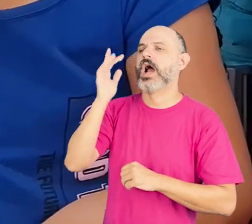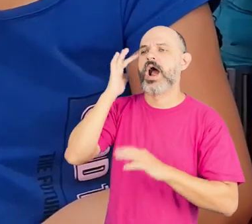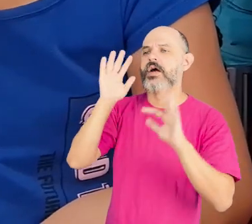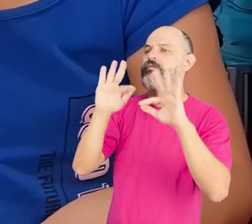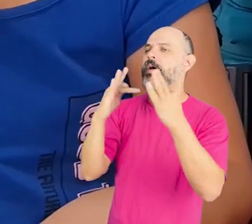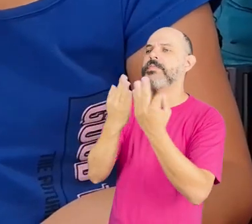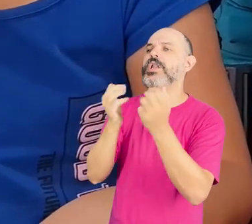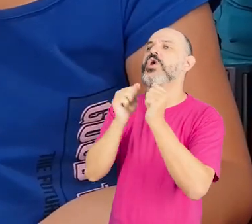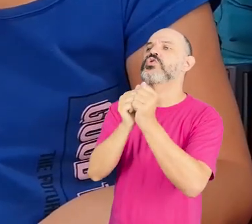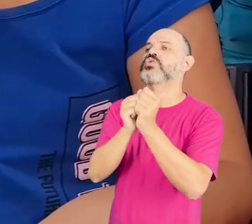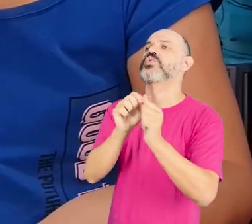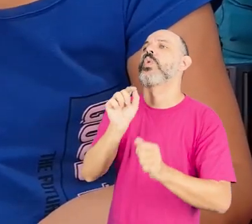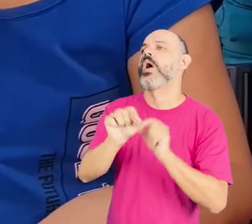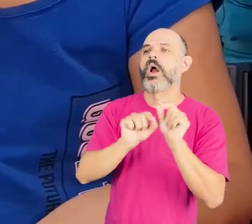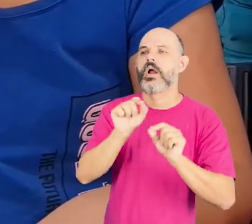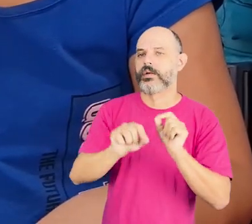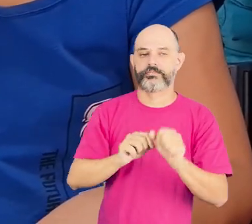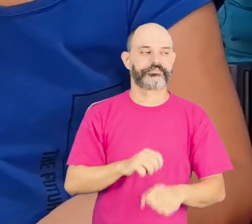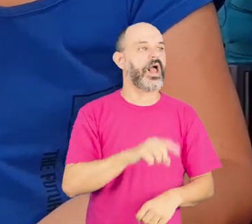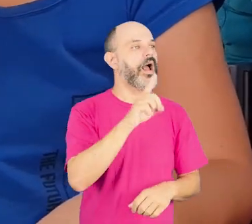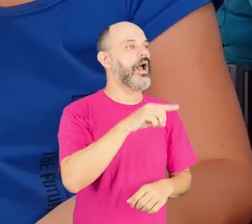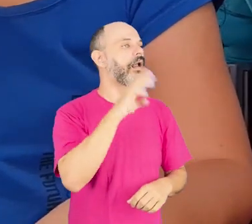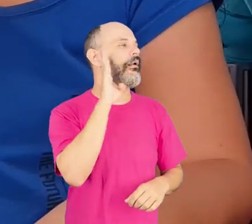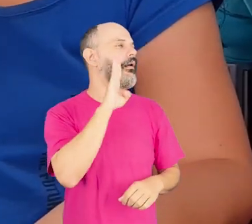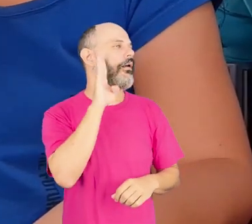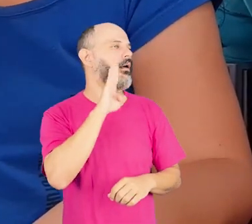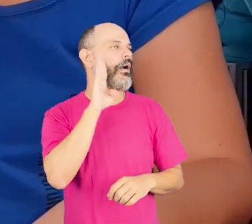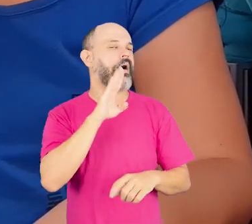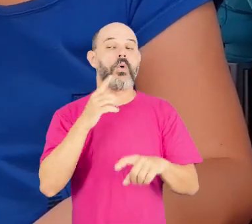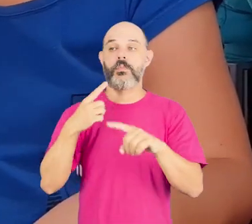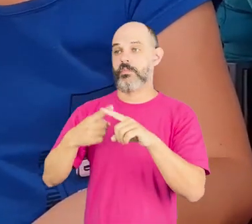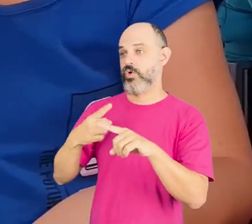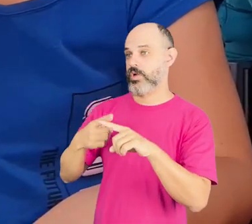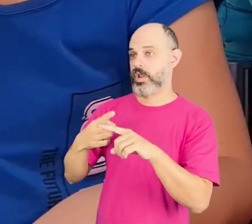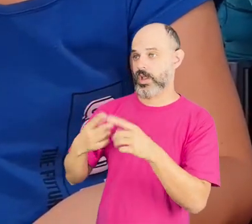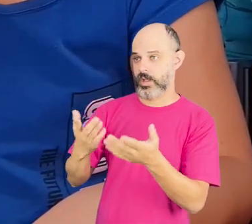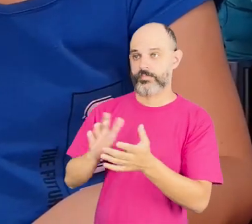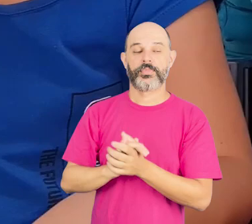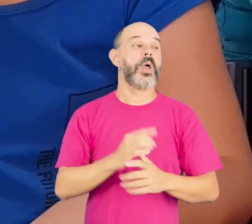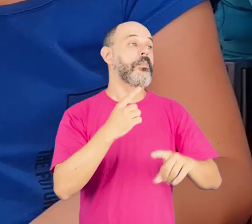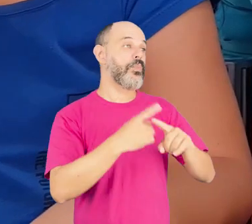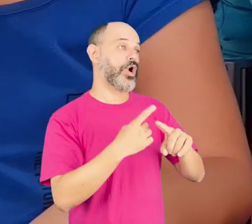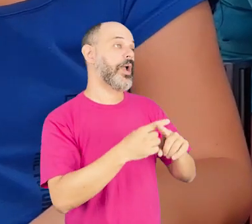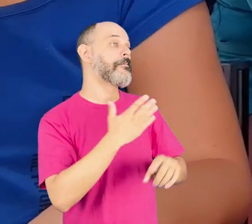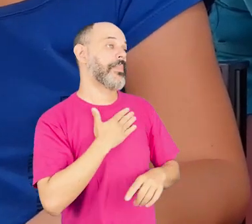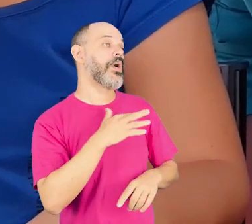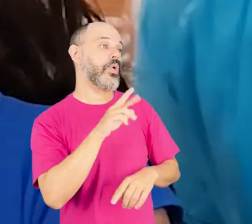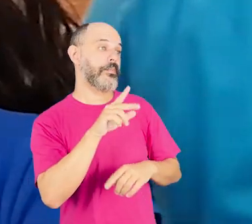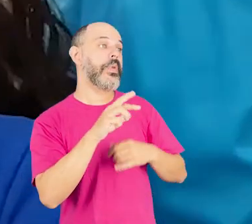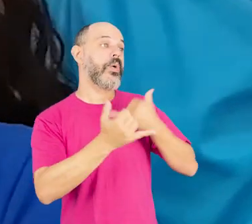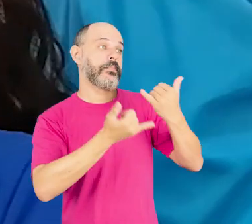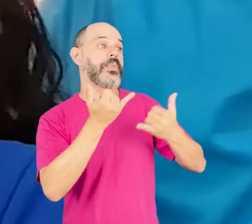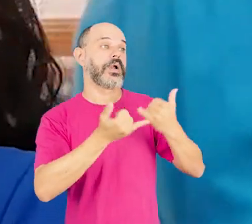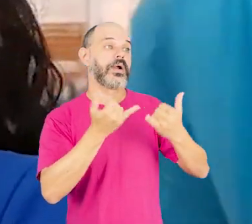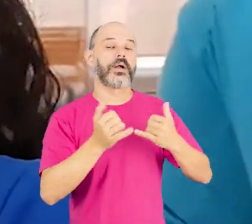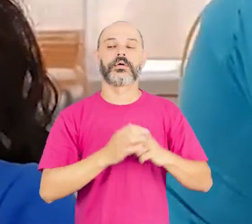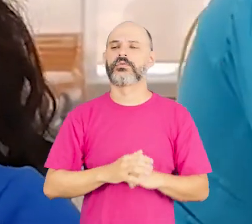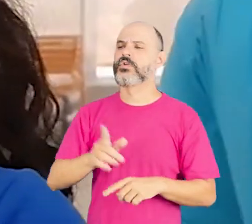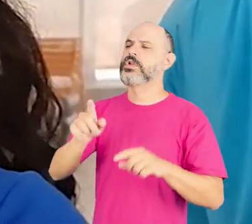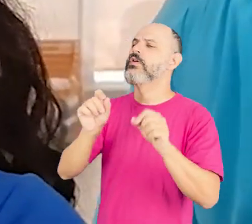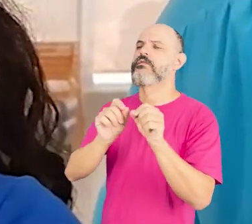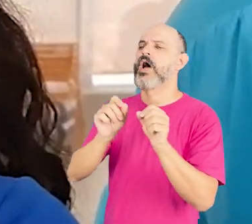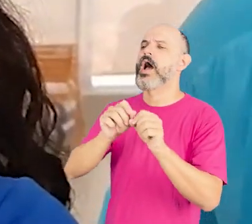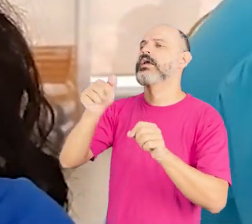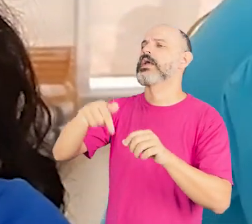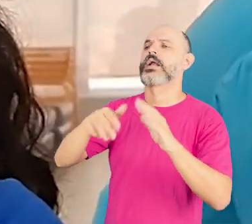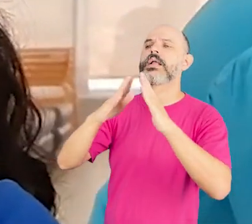você? Legal. Por quê? Acho que eu consigo brincar com meu irmão. E Giovana, o que você faz